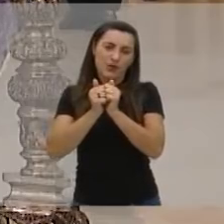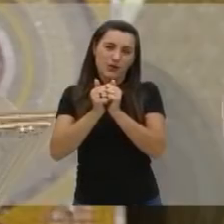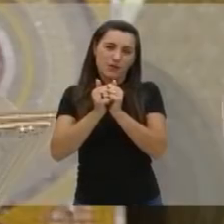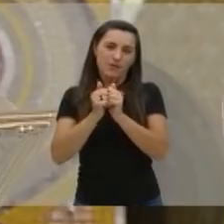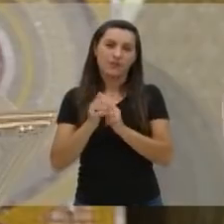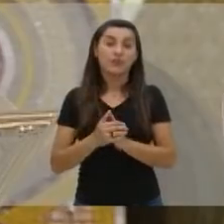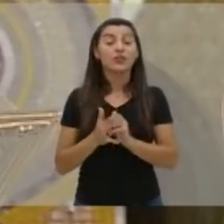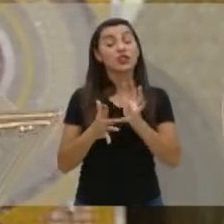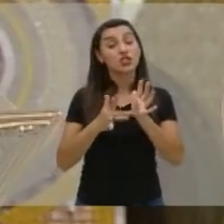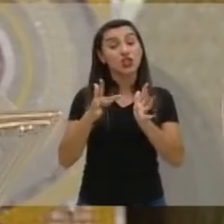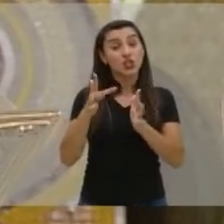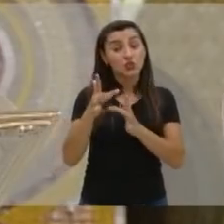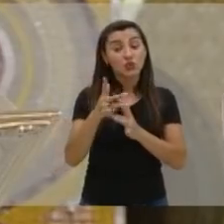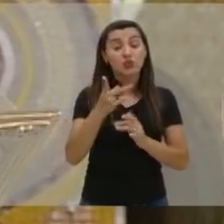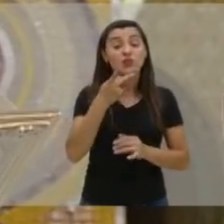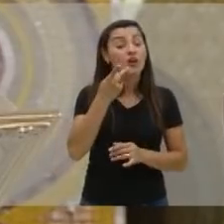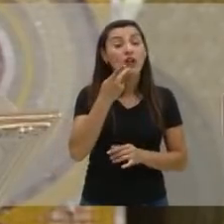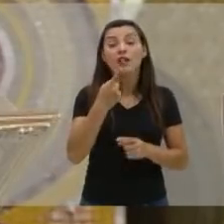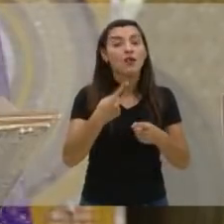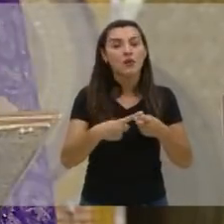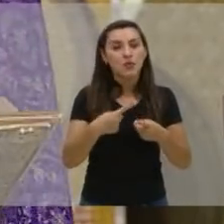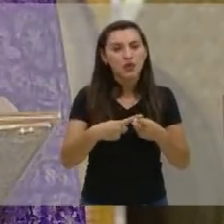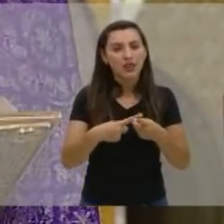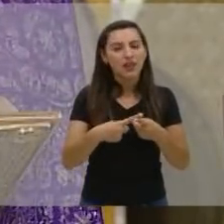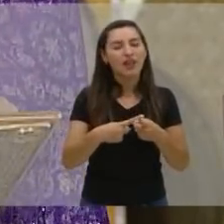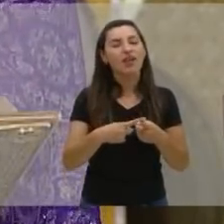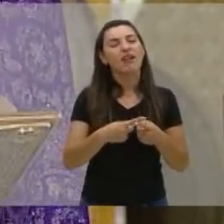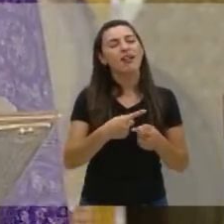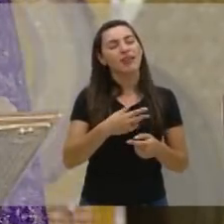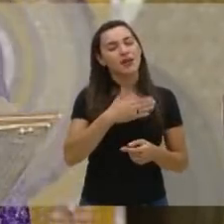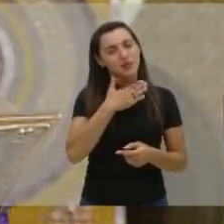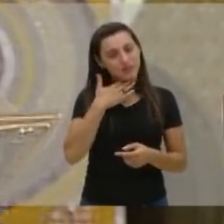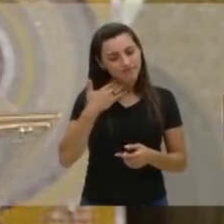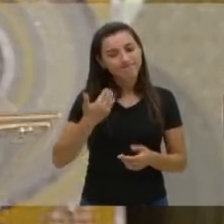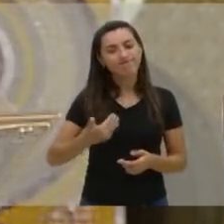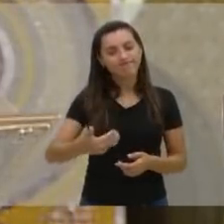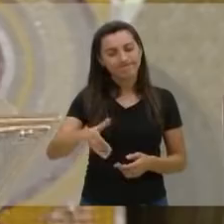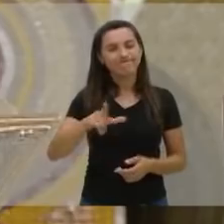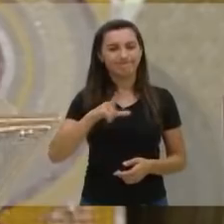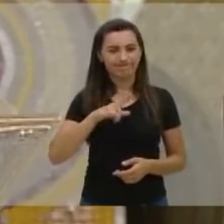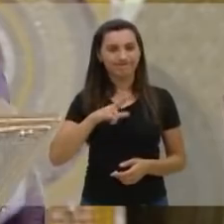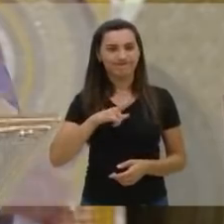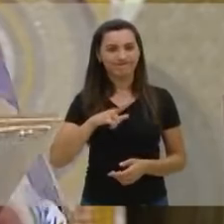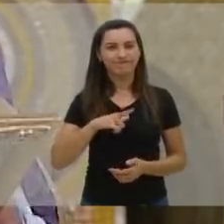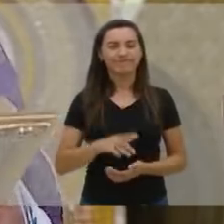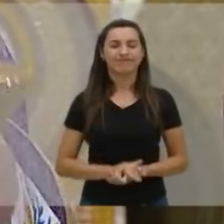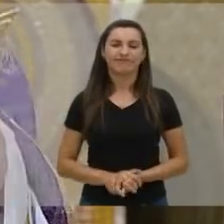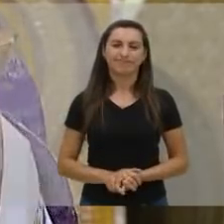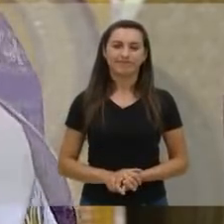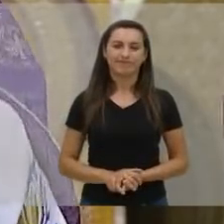assim para indicar de que morte iria morrer.